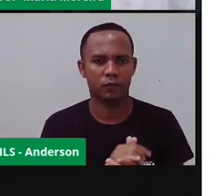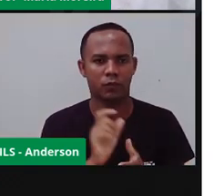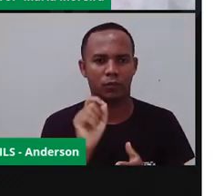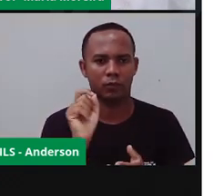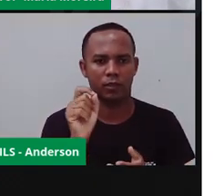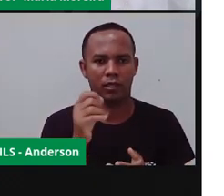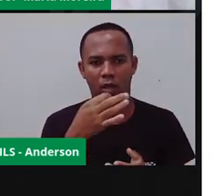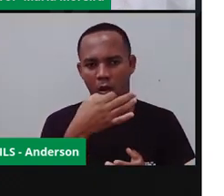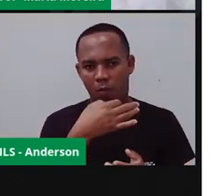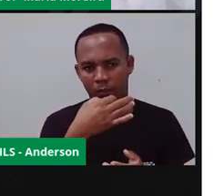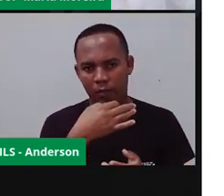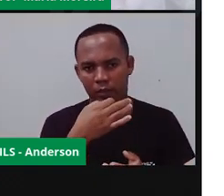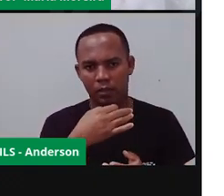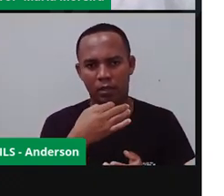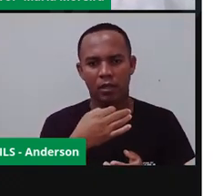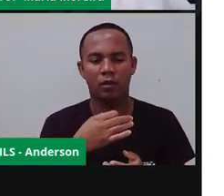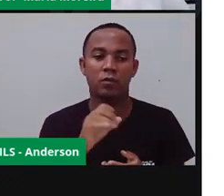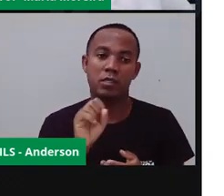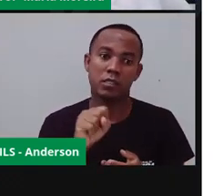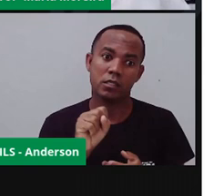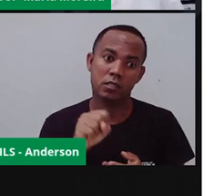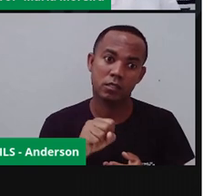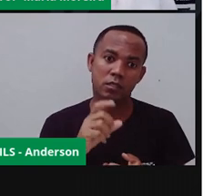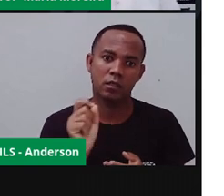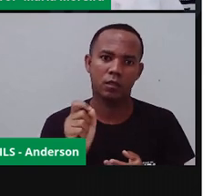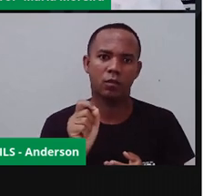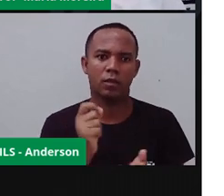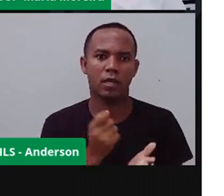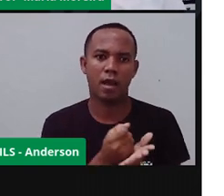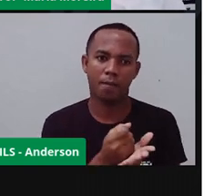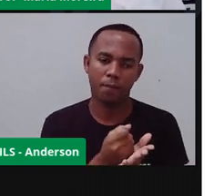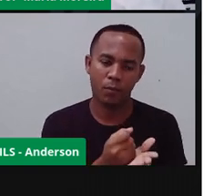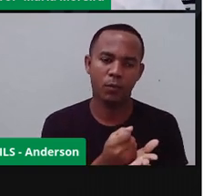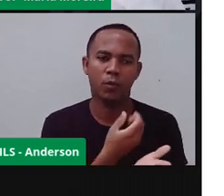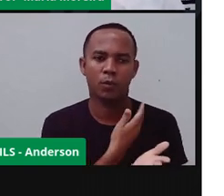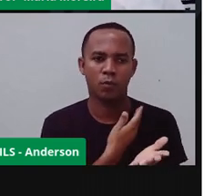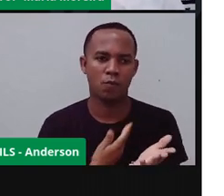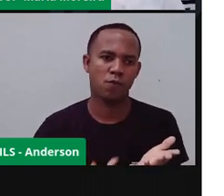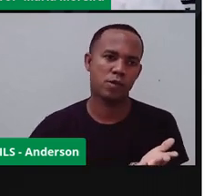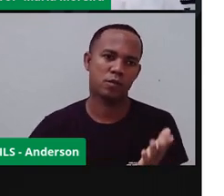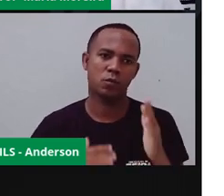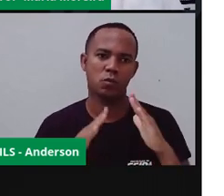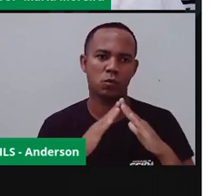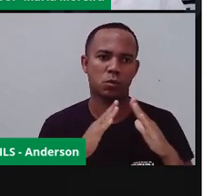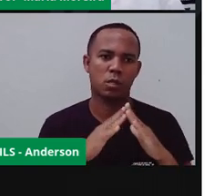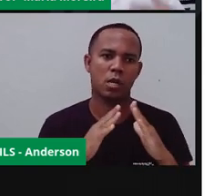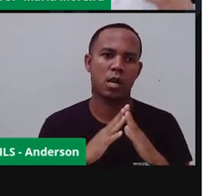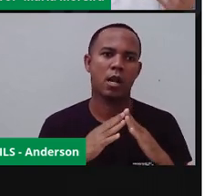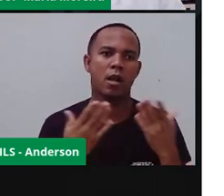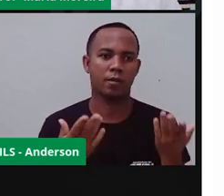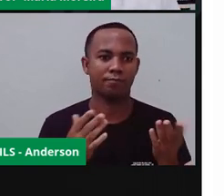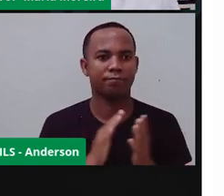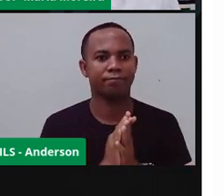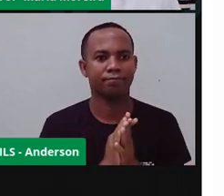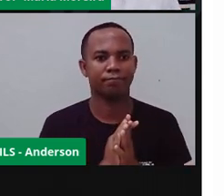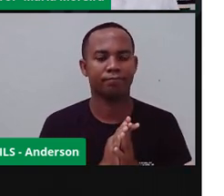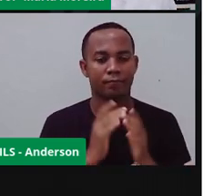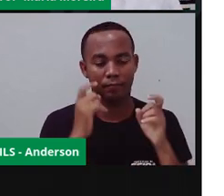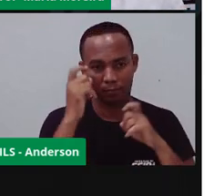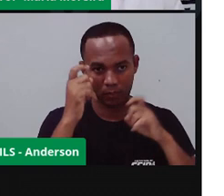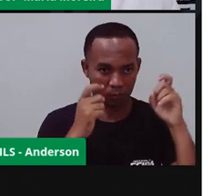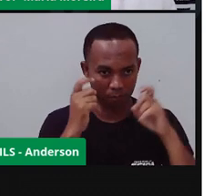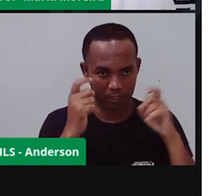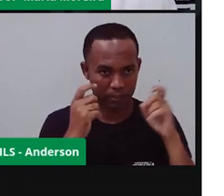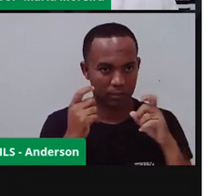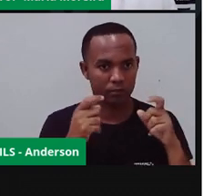é uma crítica. Então, se ele tivesse um apoio do governo onde ele mora, se houvesse uma preocupação, ele